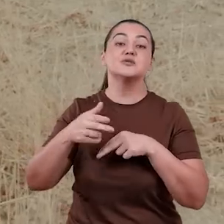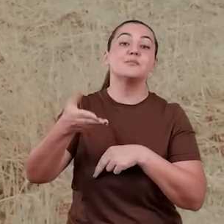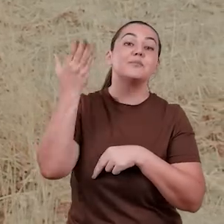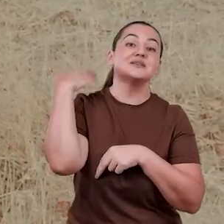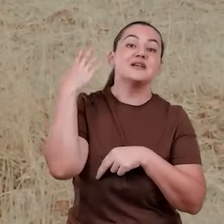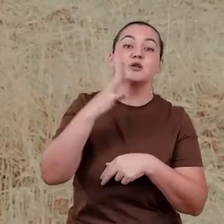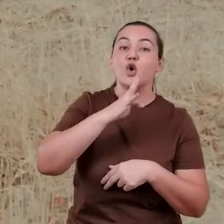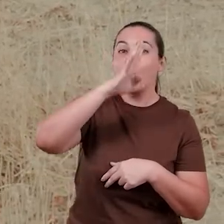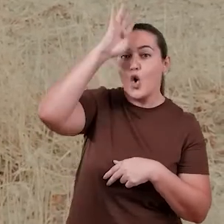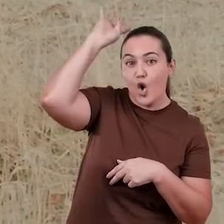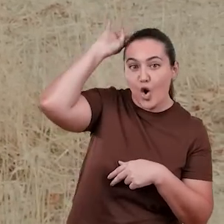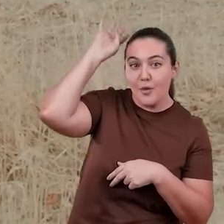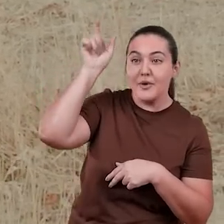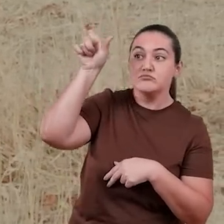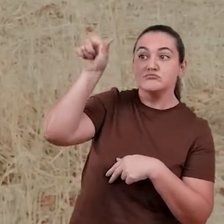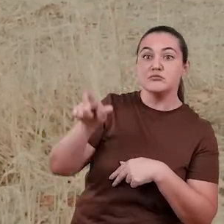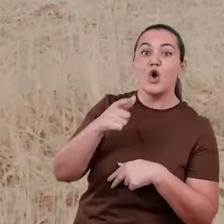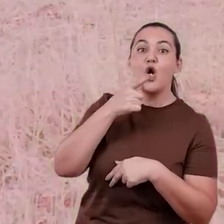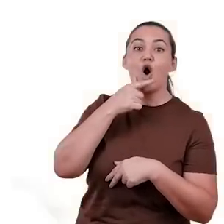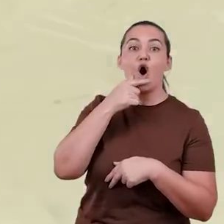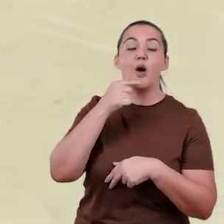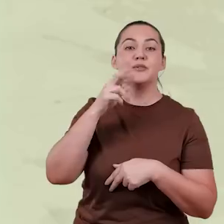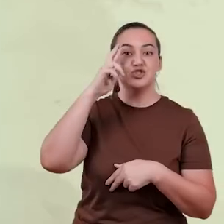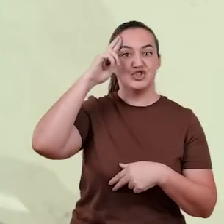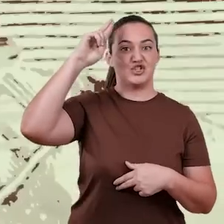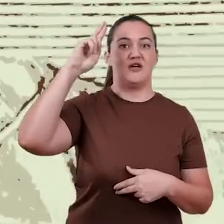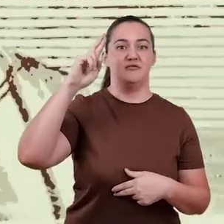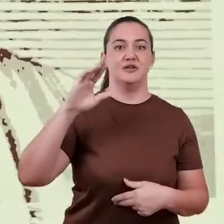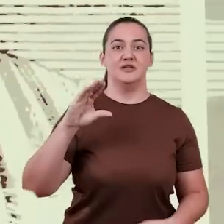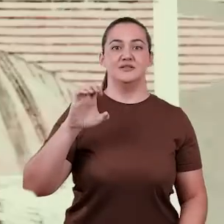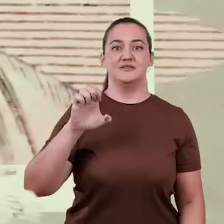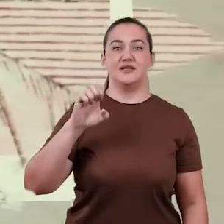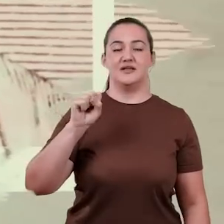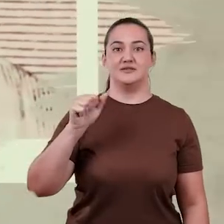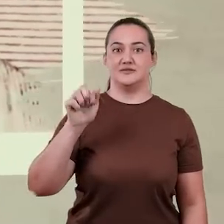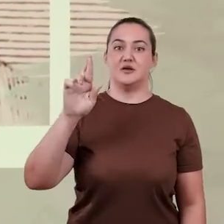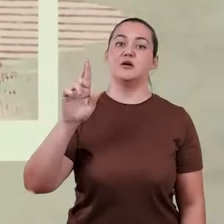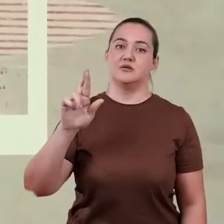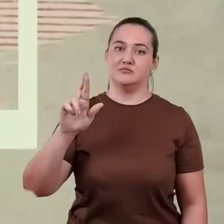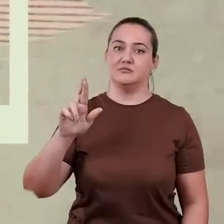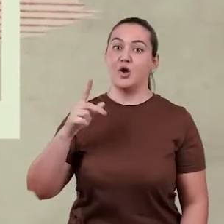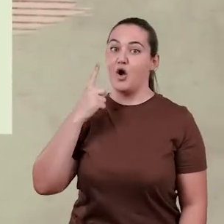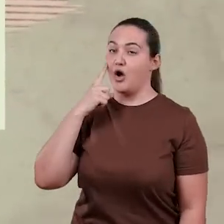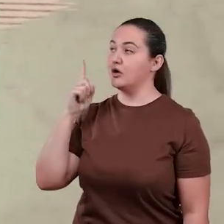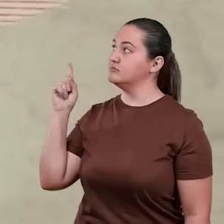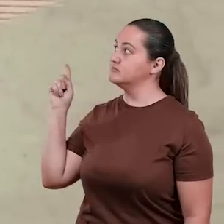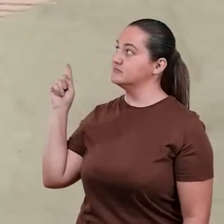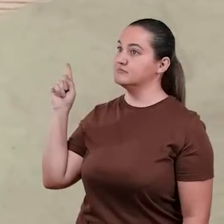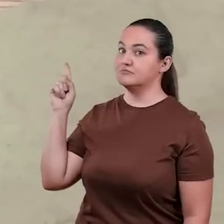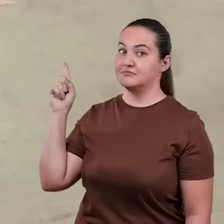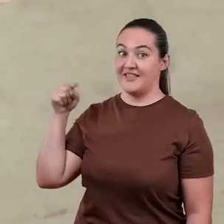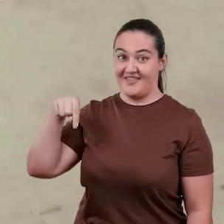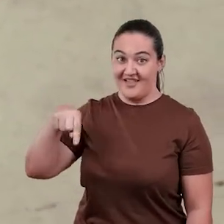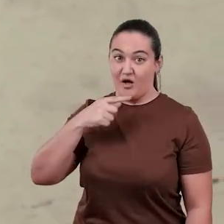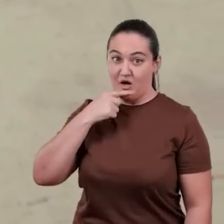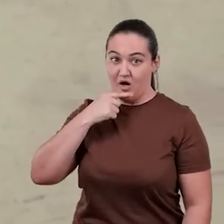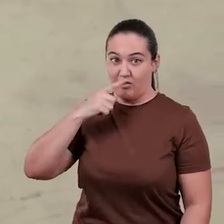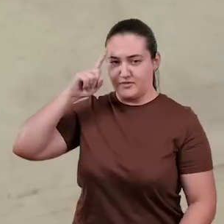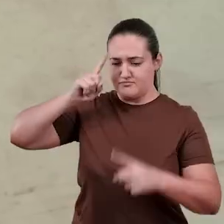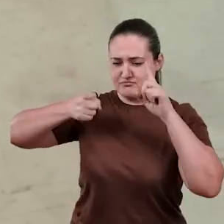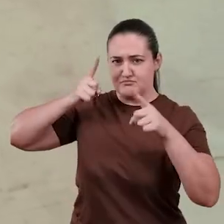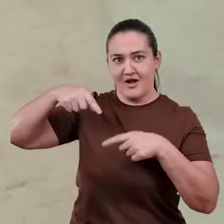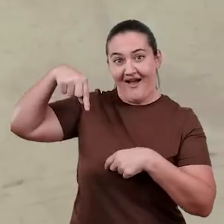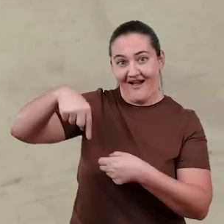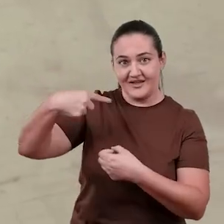chamadas de Cesareia. Então, o Eusébio de Cesareia era dessa cidade. E o Basílio